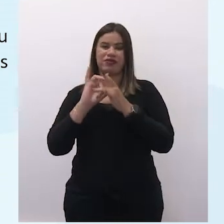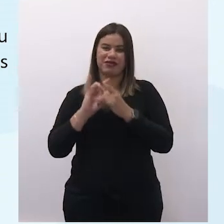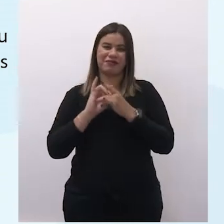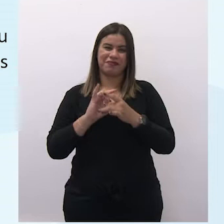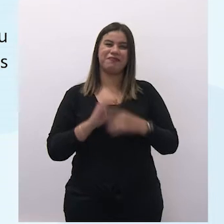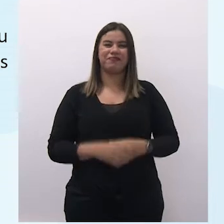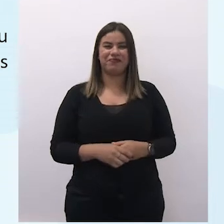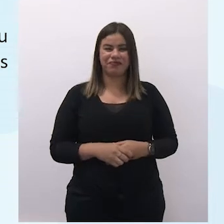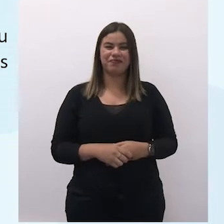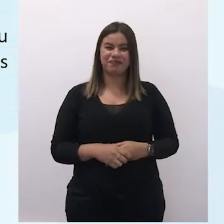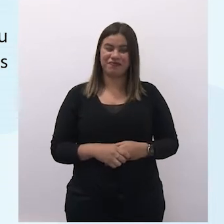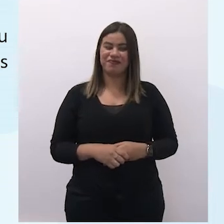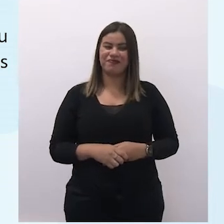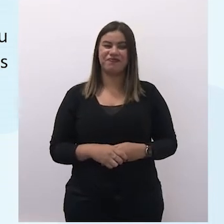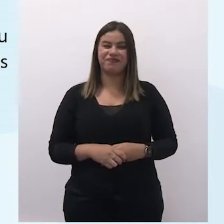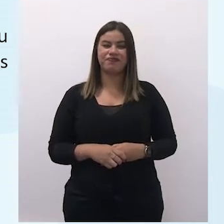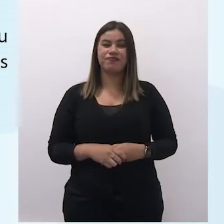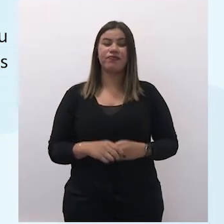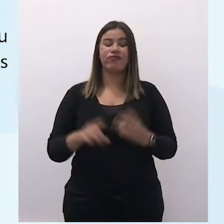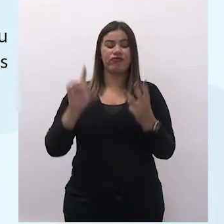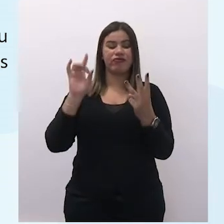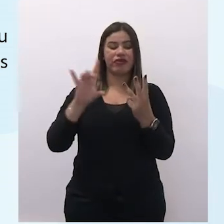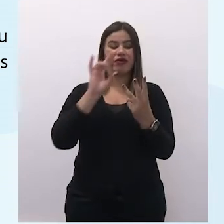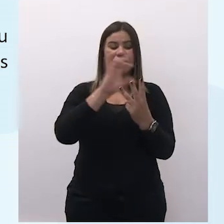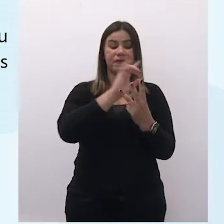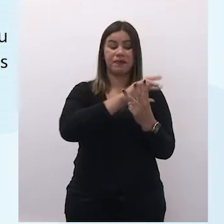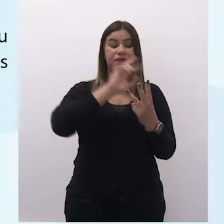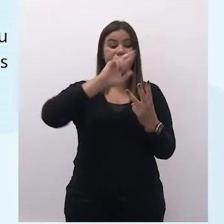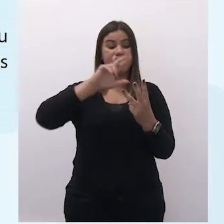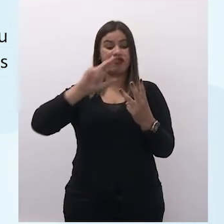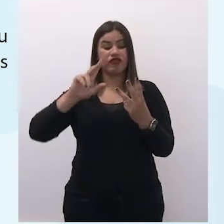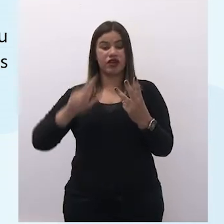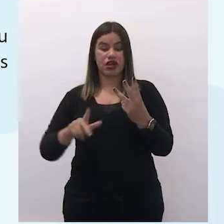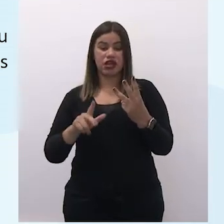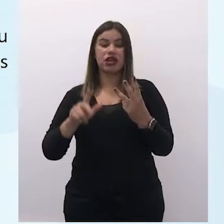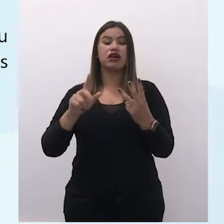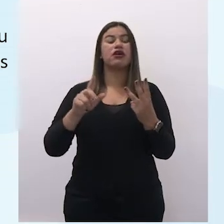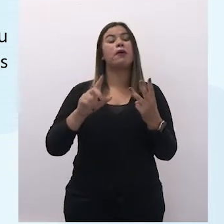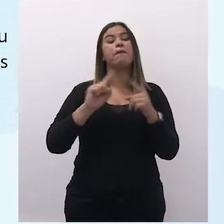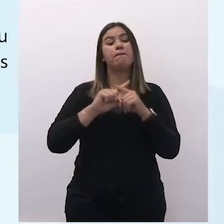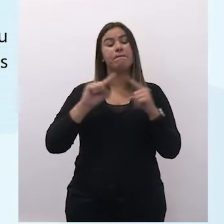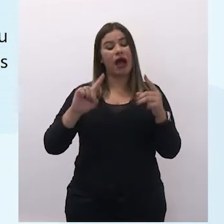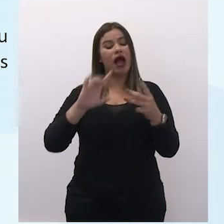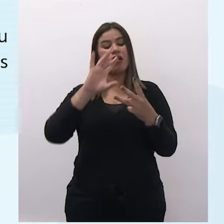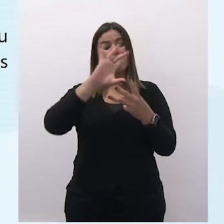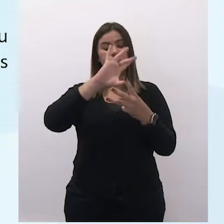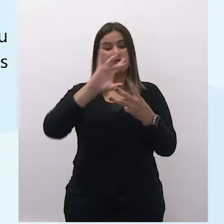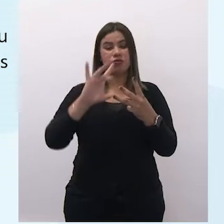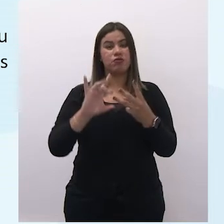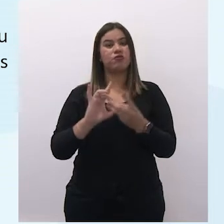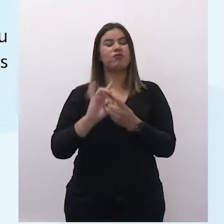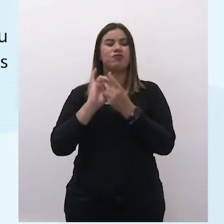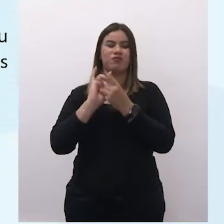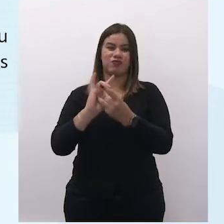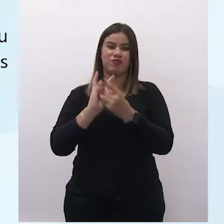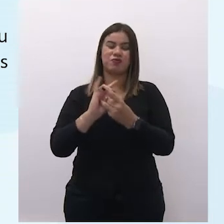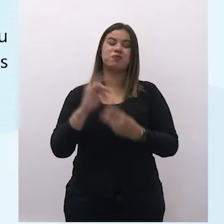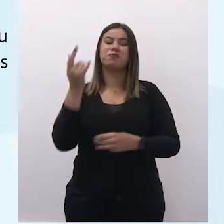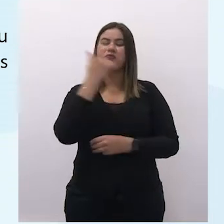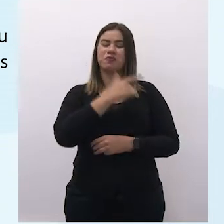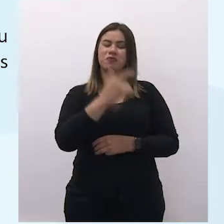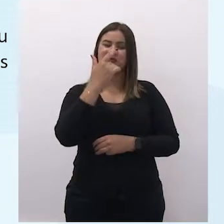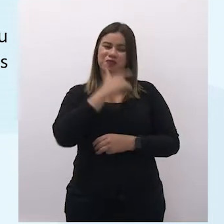são diferentes em suas concepções epistemológicas e filosóficas, mas eles também a gente consegue